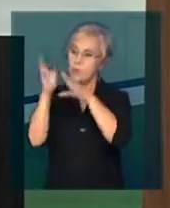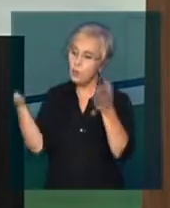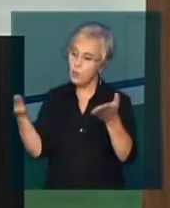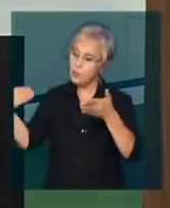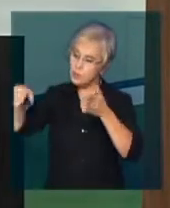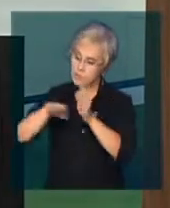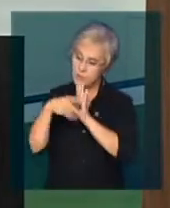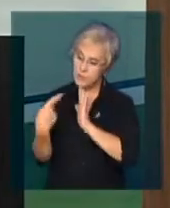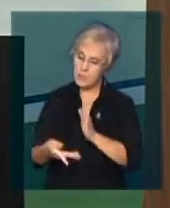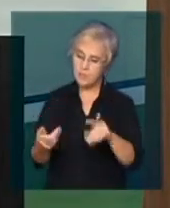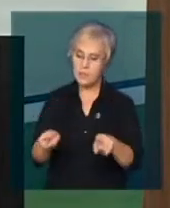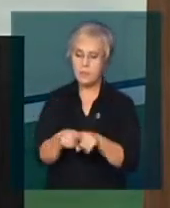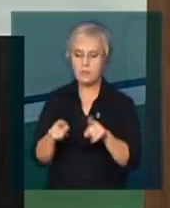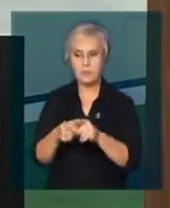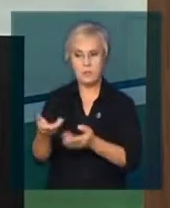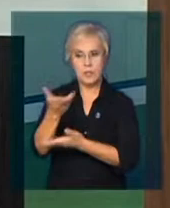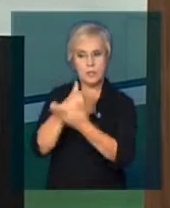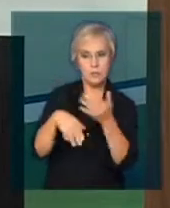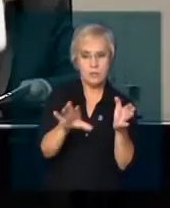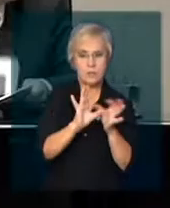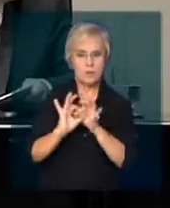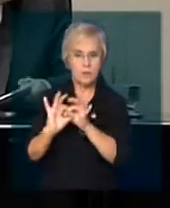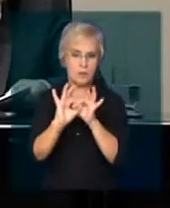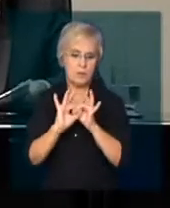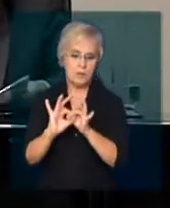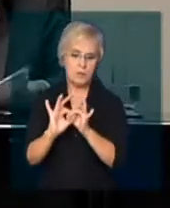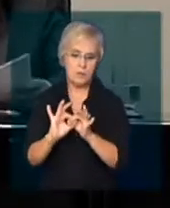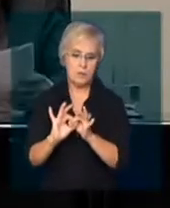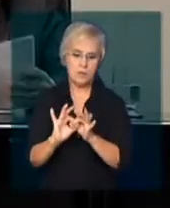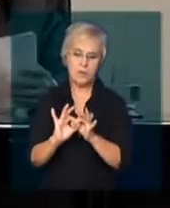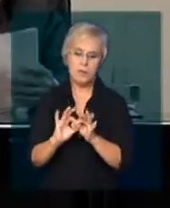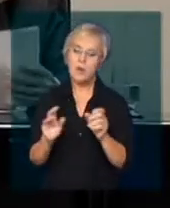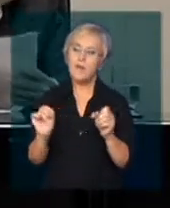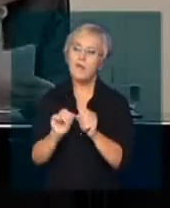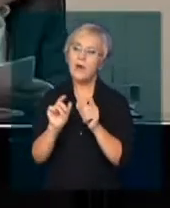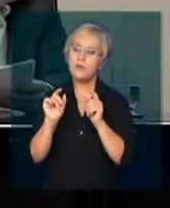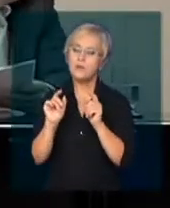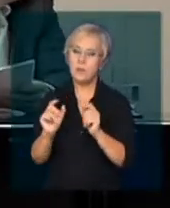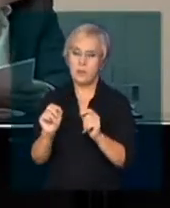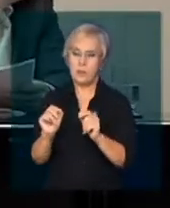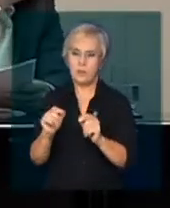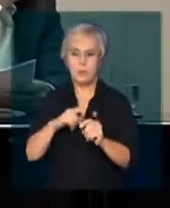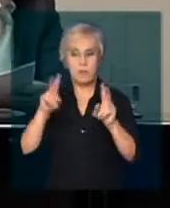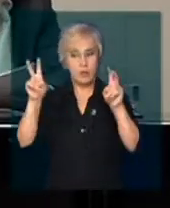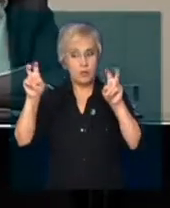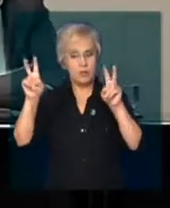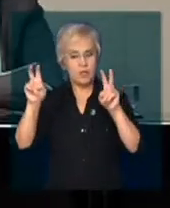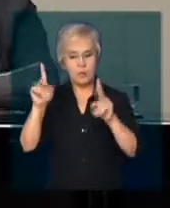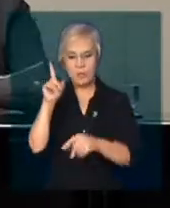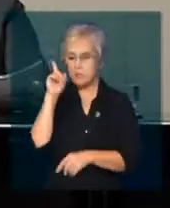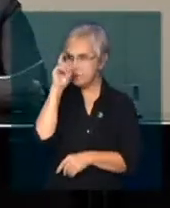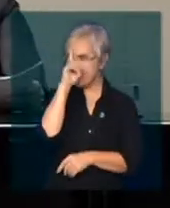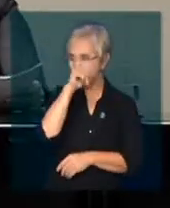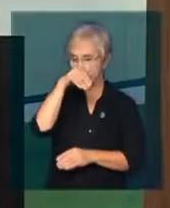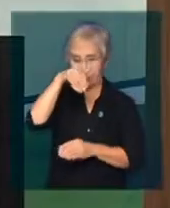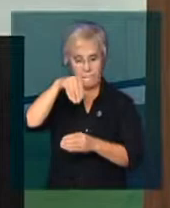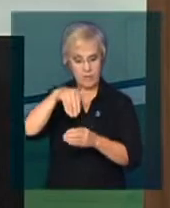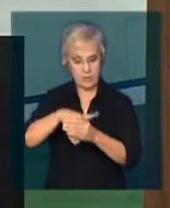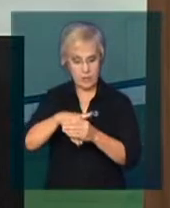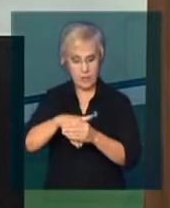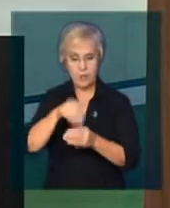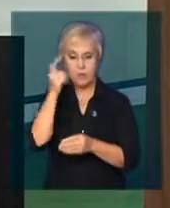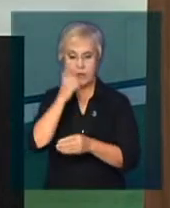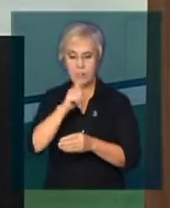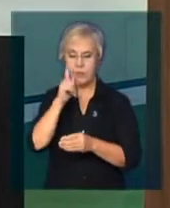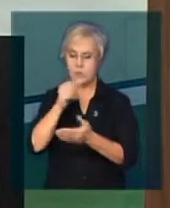hoje. É toda essa combinação que faz que, quando a gente põe um tema delicado em votação, a gente